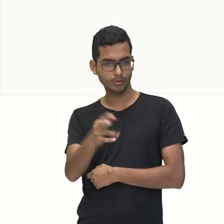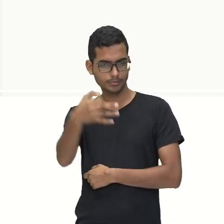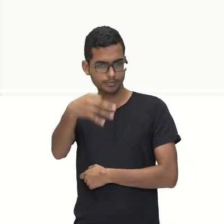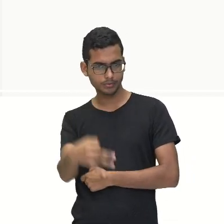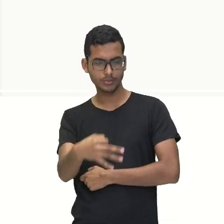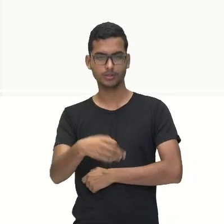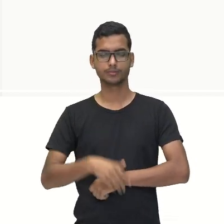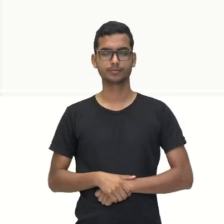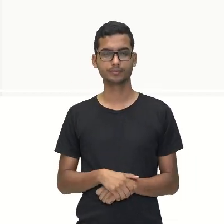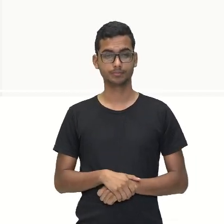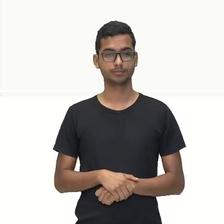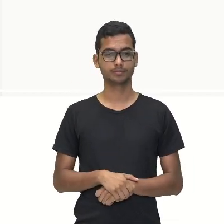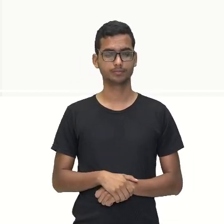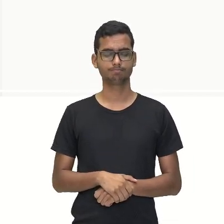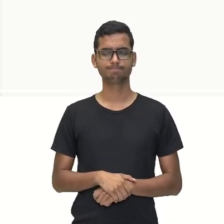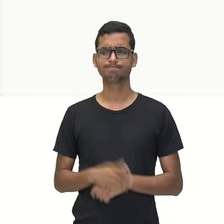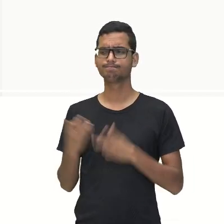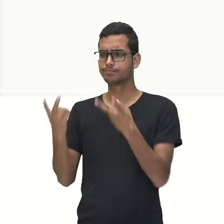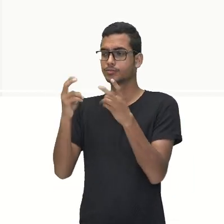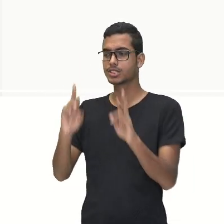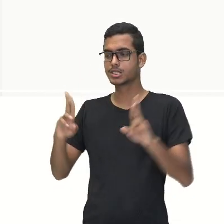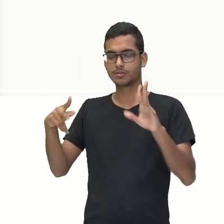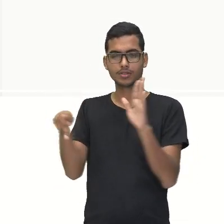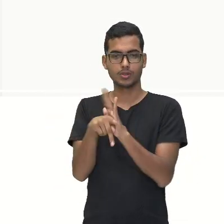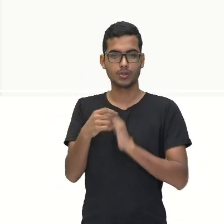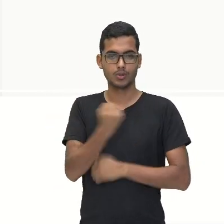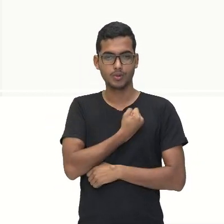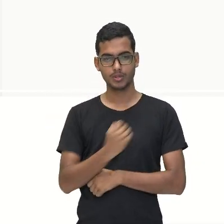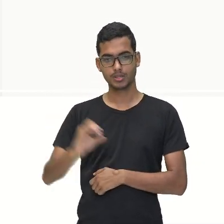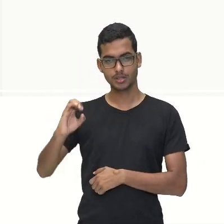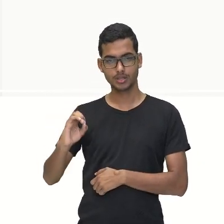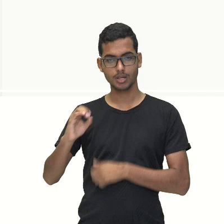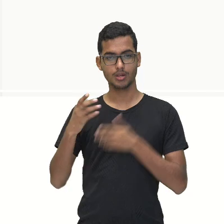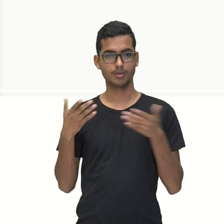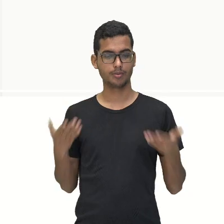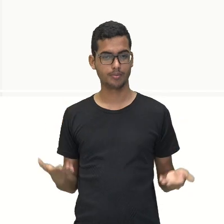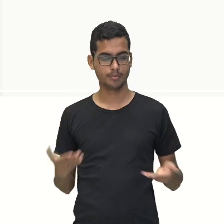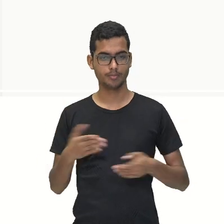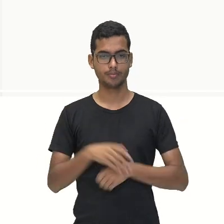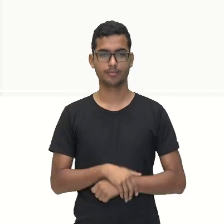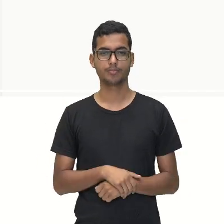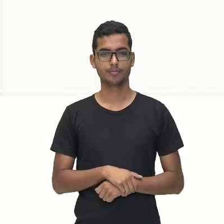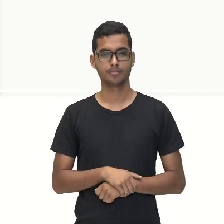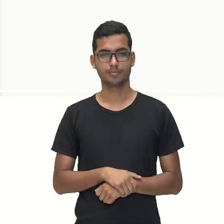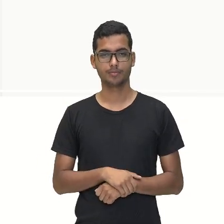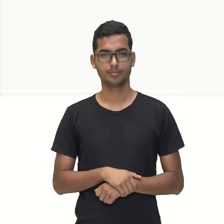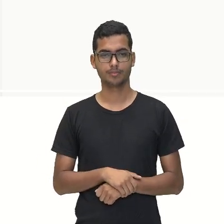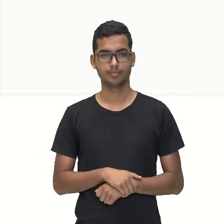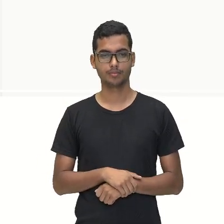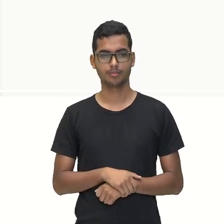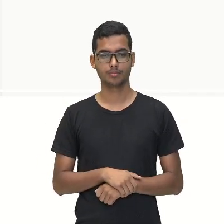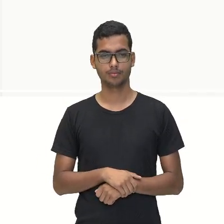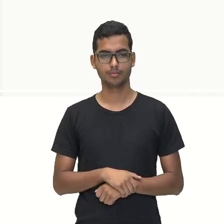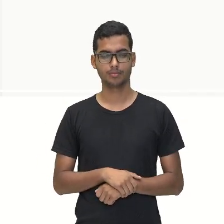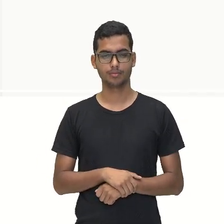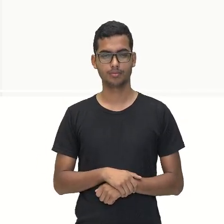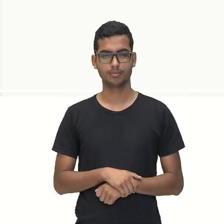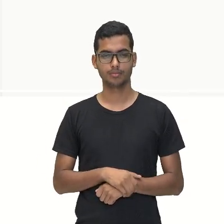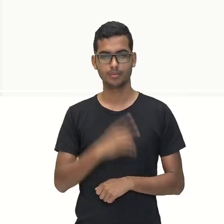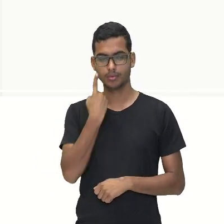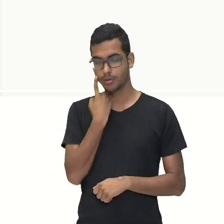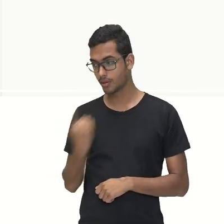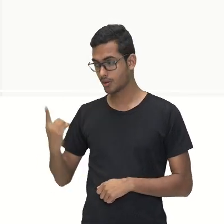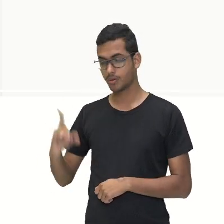é diferente de zero, né, esse determinante aqui deu um valor diferente de